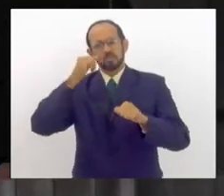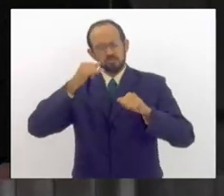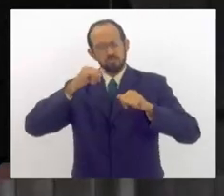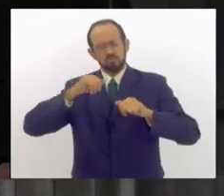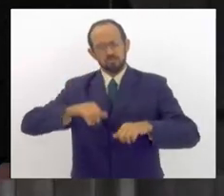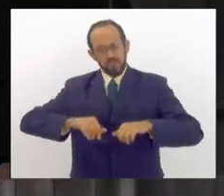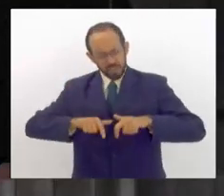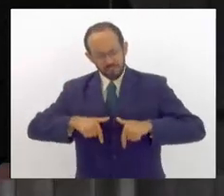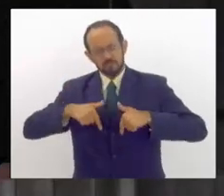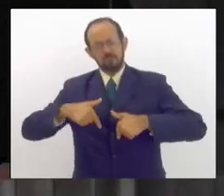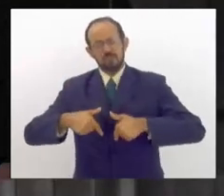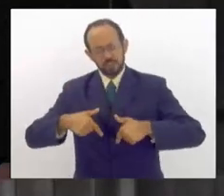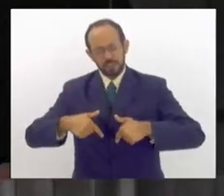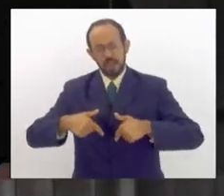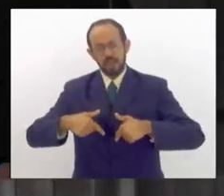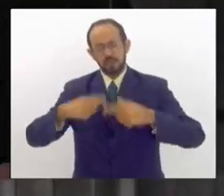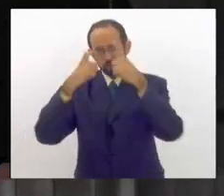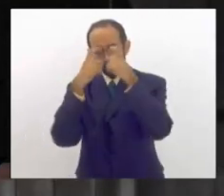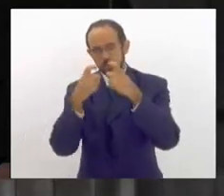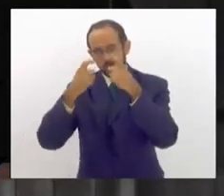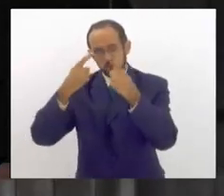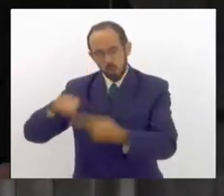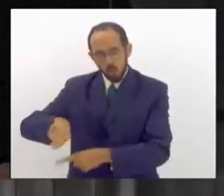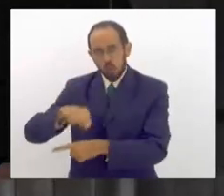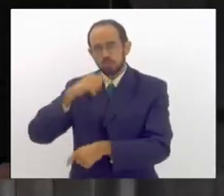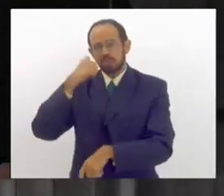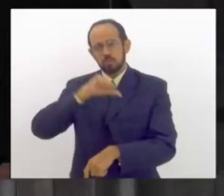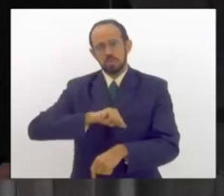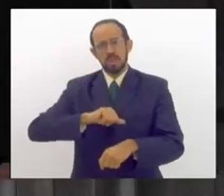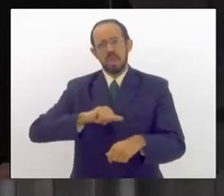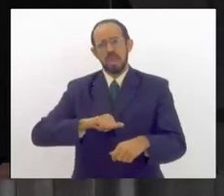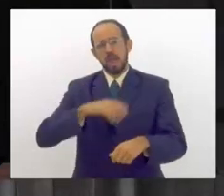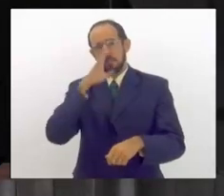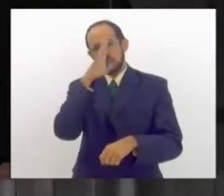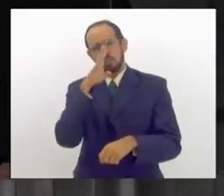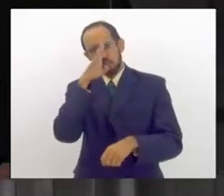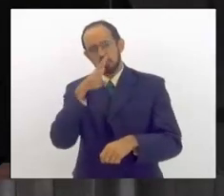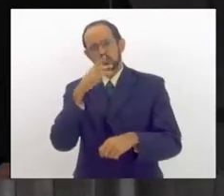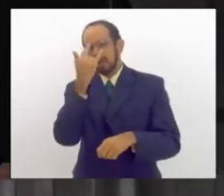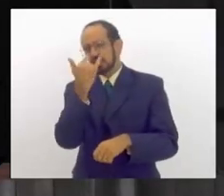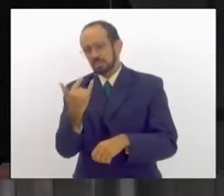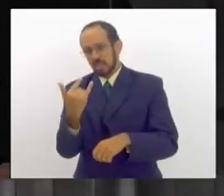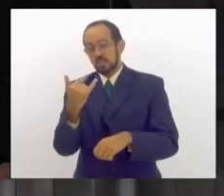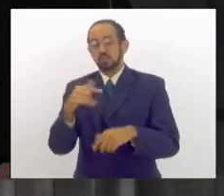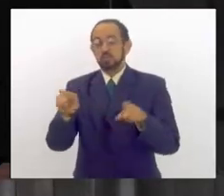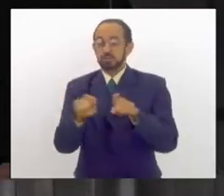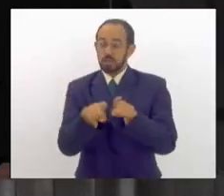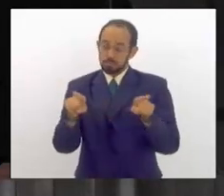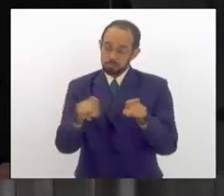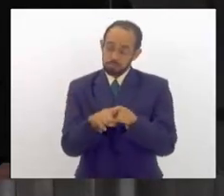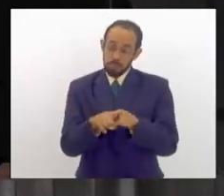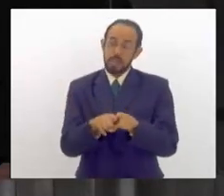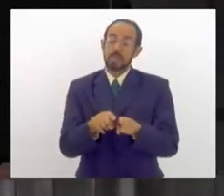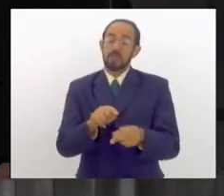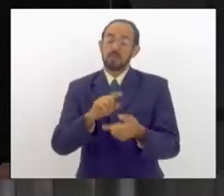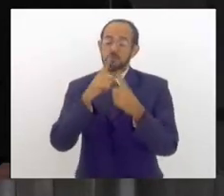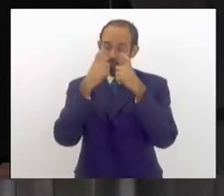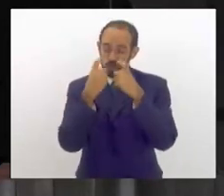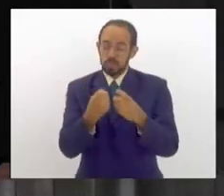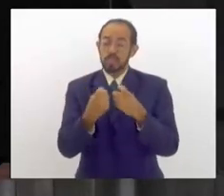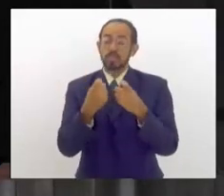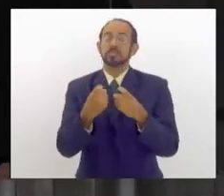violência contra a mulher, a violência, abuso, exploração, assédio, e também no combate, na